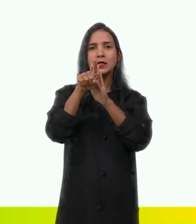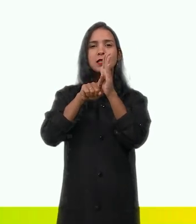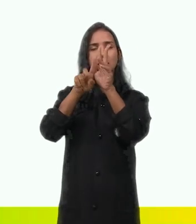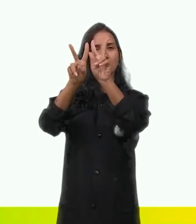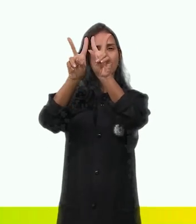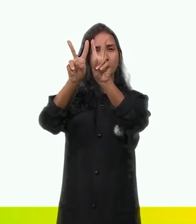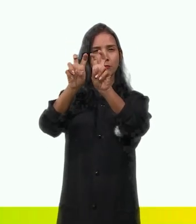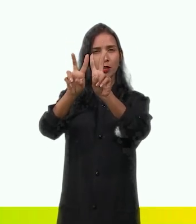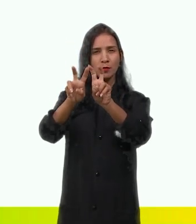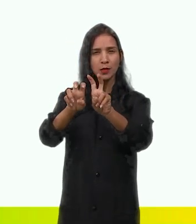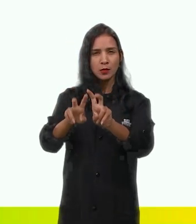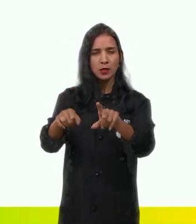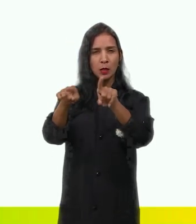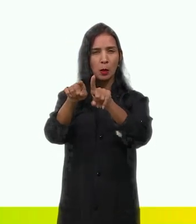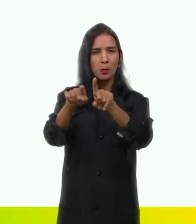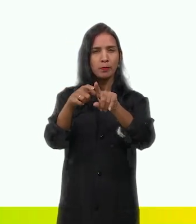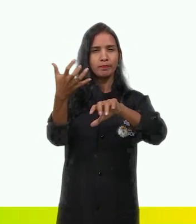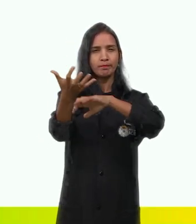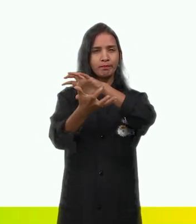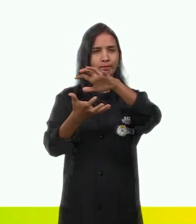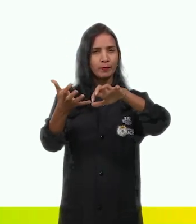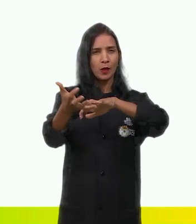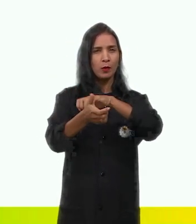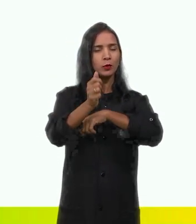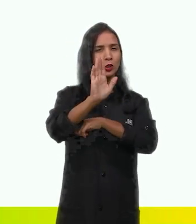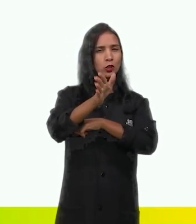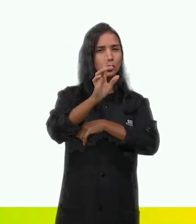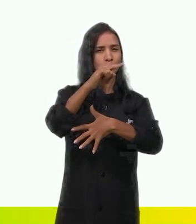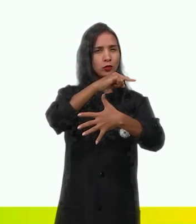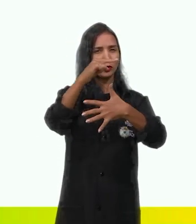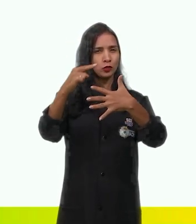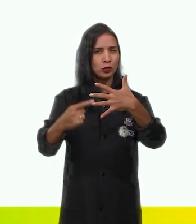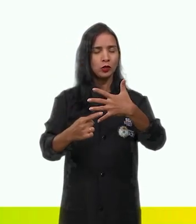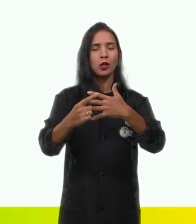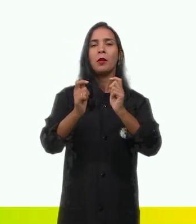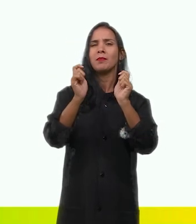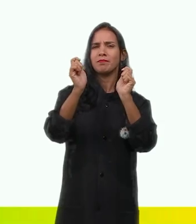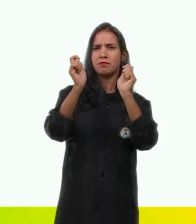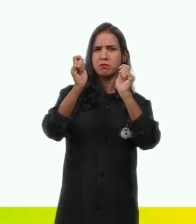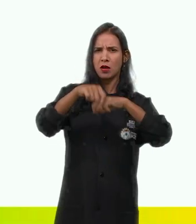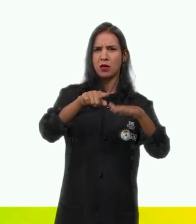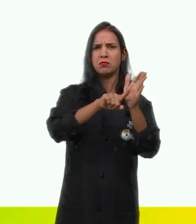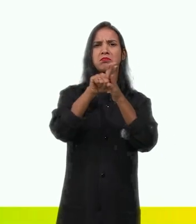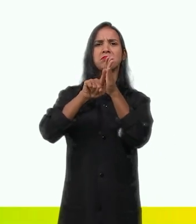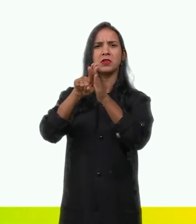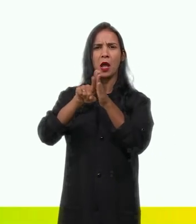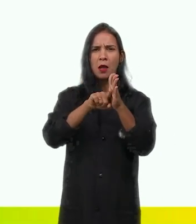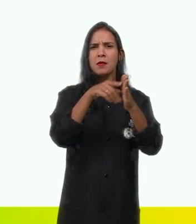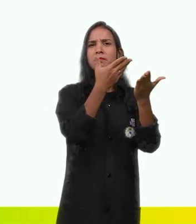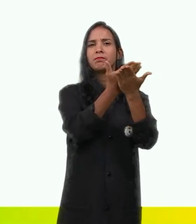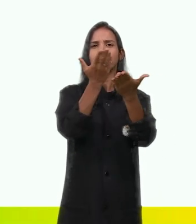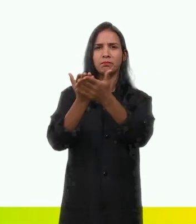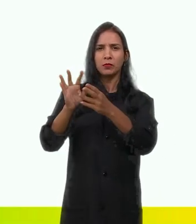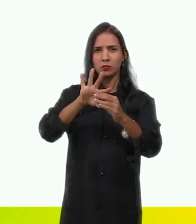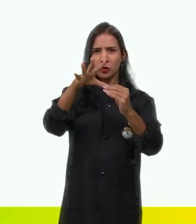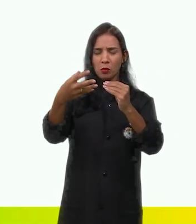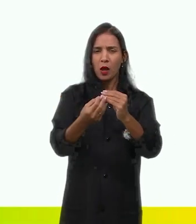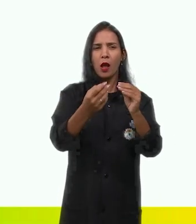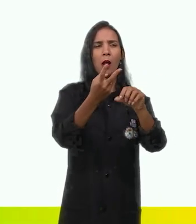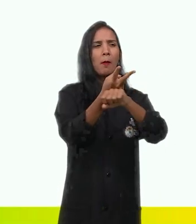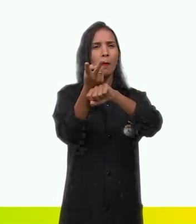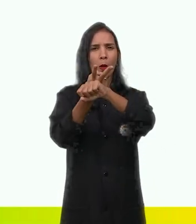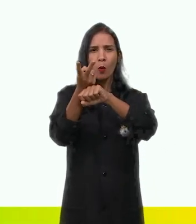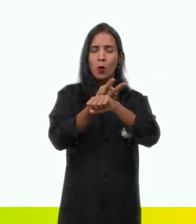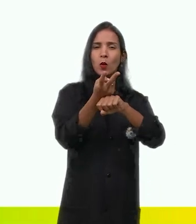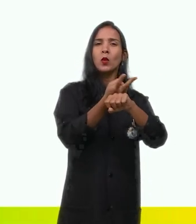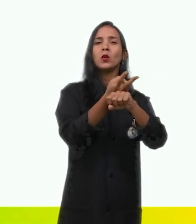sobre essas revoluções aí que eu vou citar, tá? Podem fazer estudos complementares, internet, pesquisas,